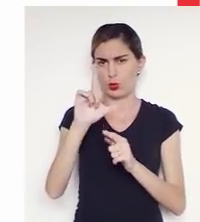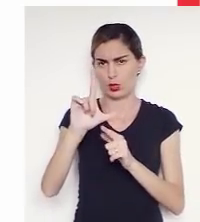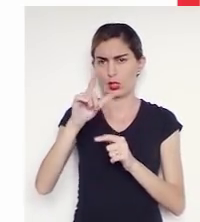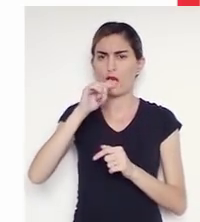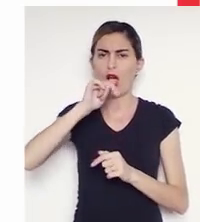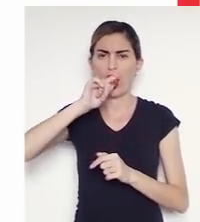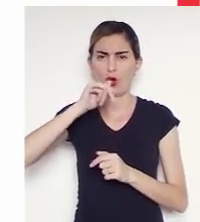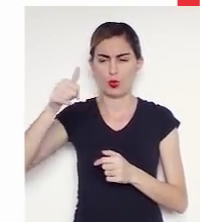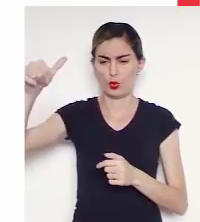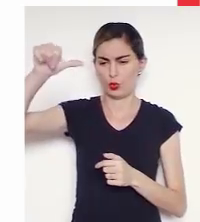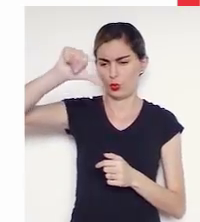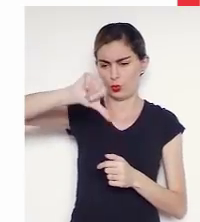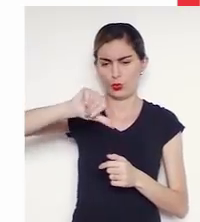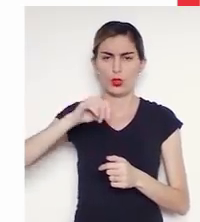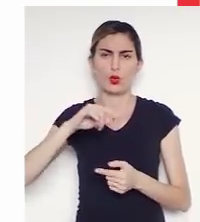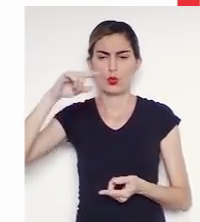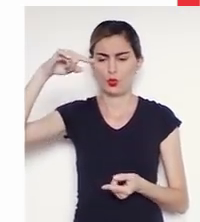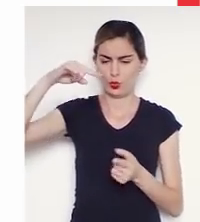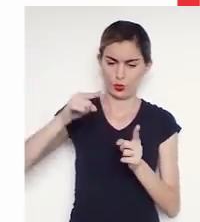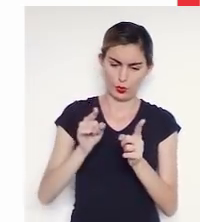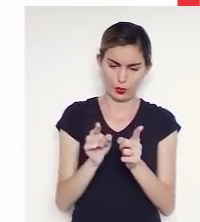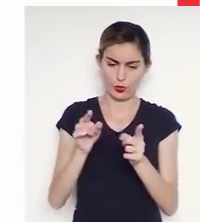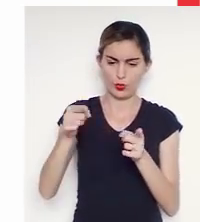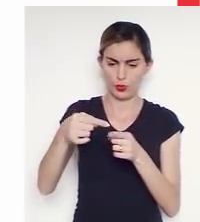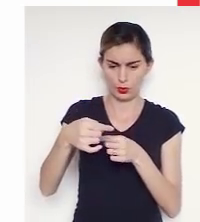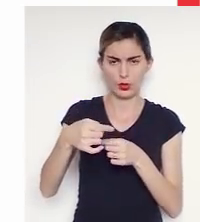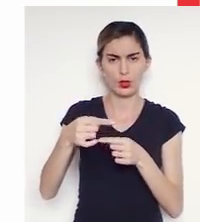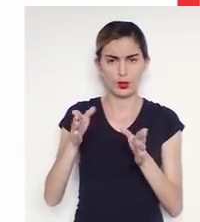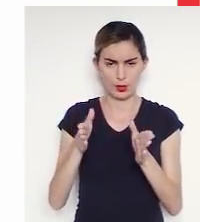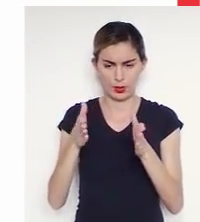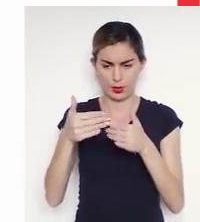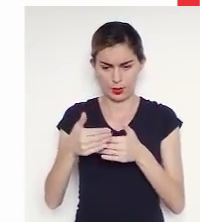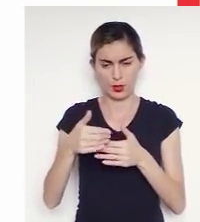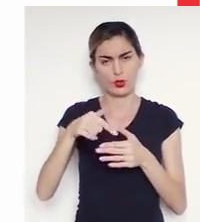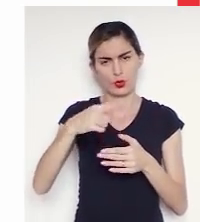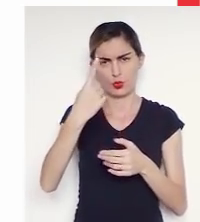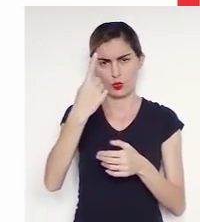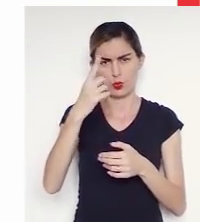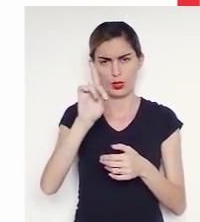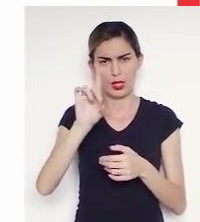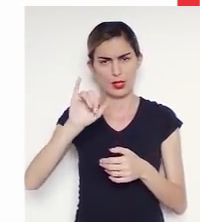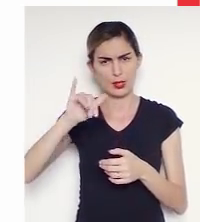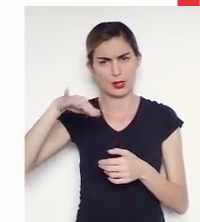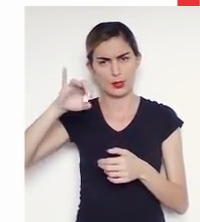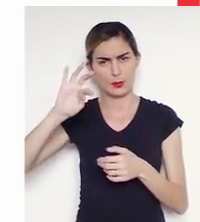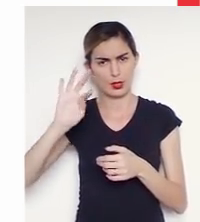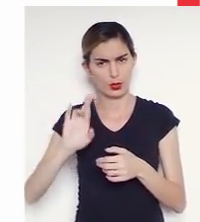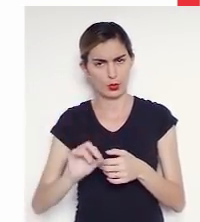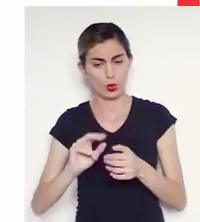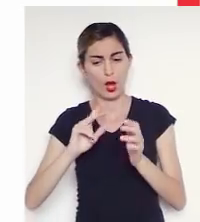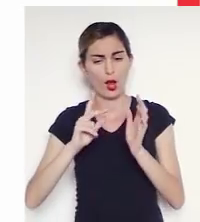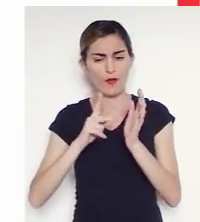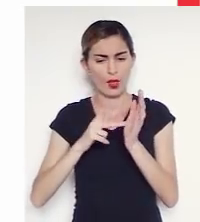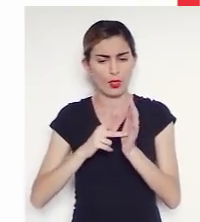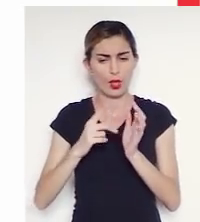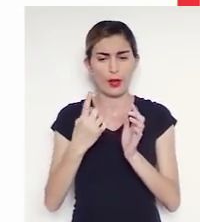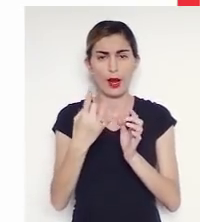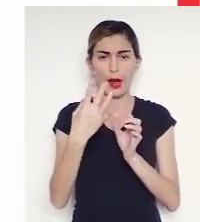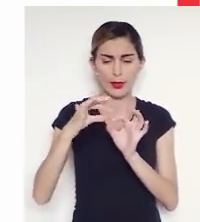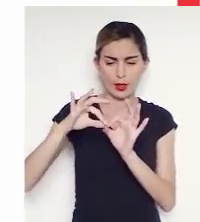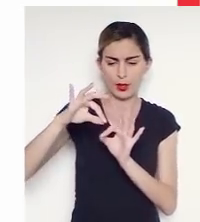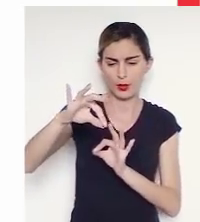litro de água, por exemplo, e despejar nessa caixinha de 1 decímetro, que na verdade cada ladinho ali,